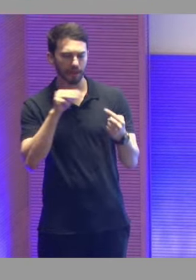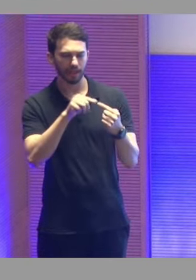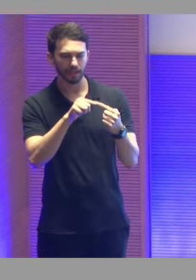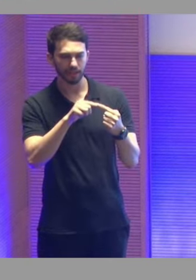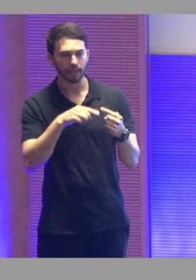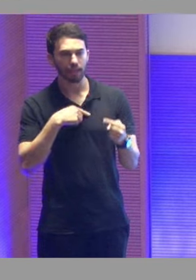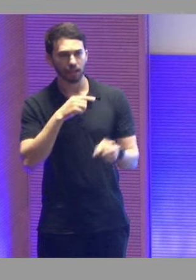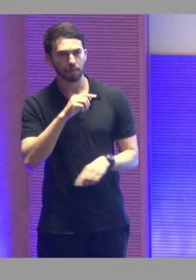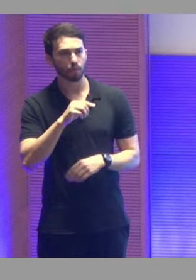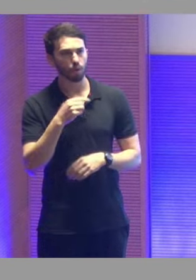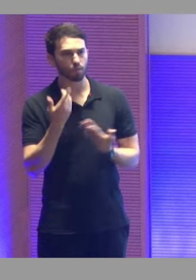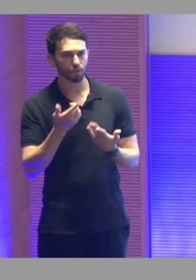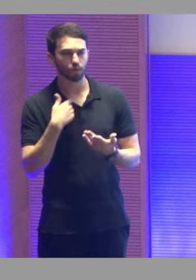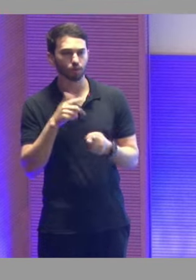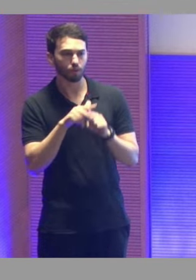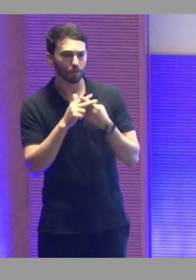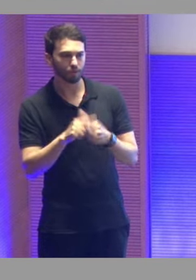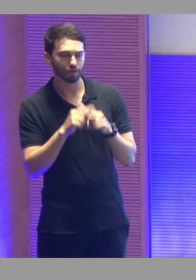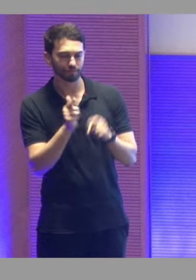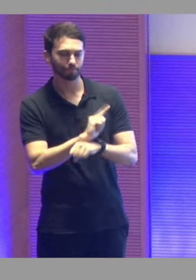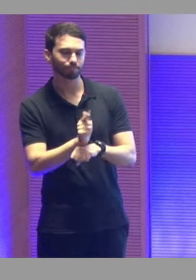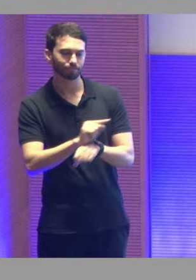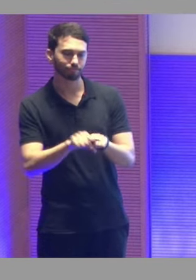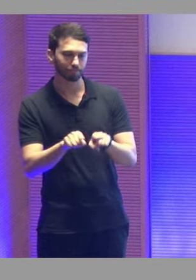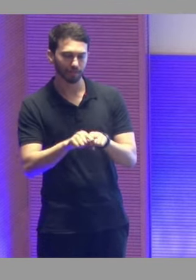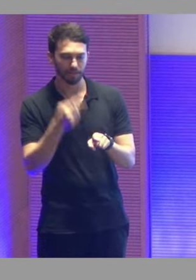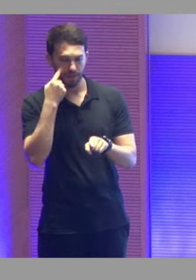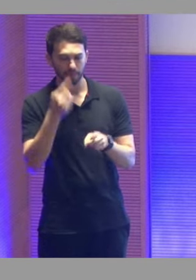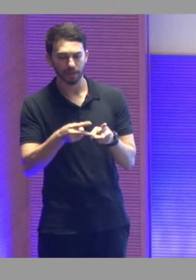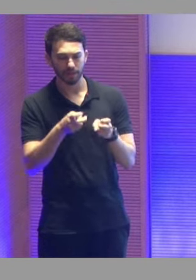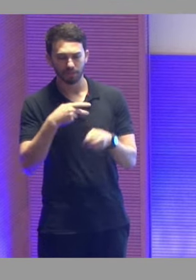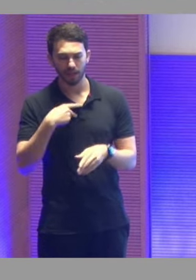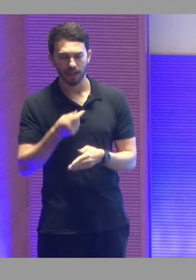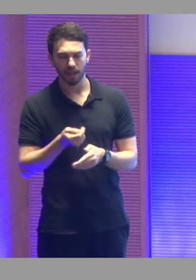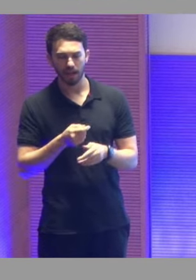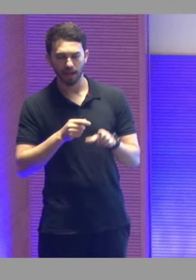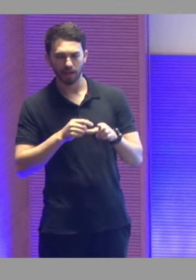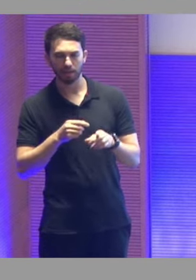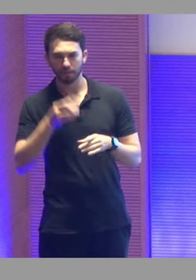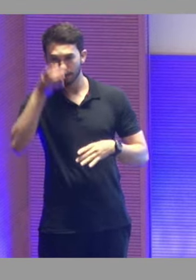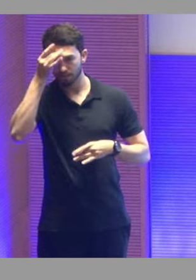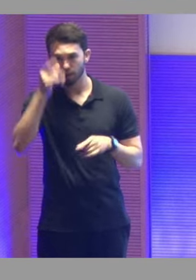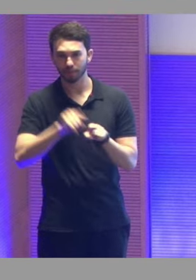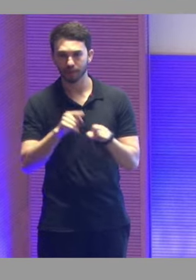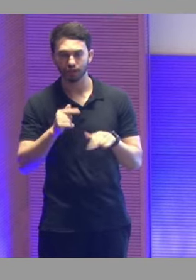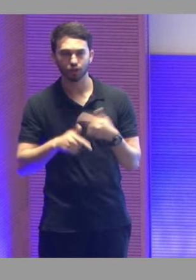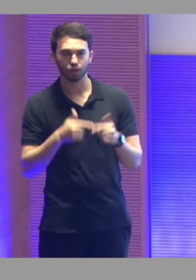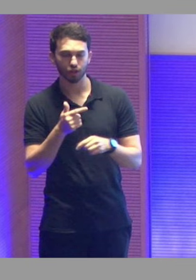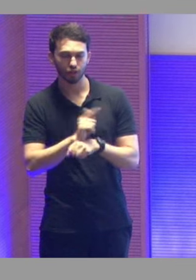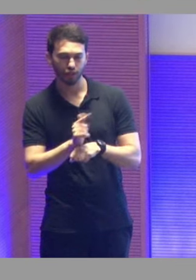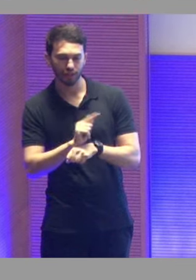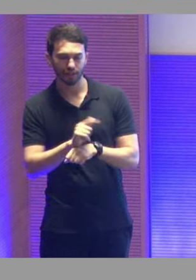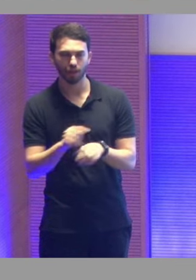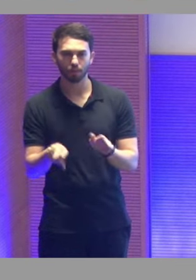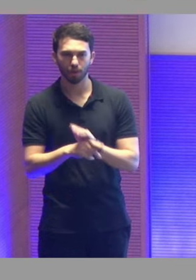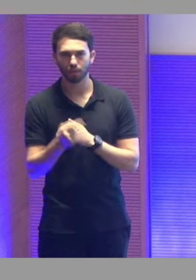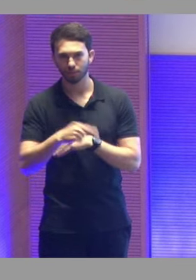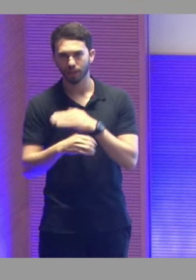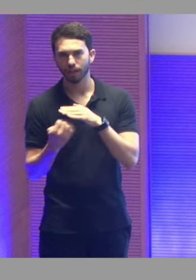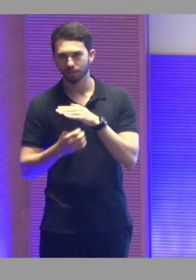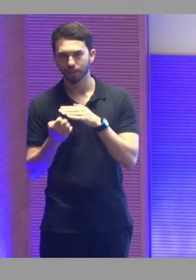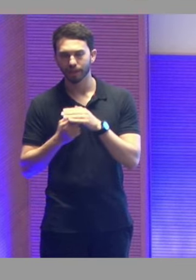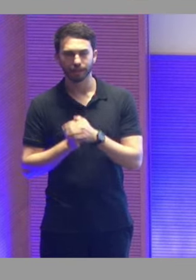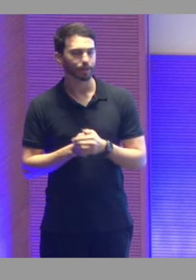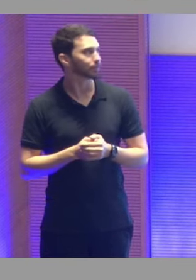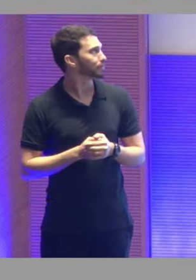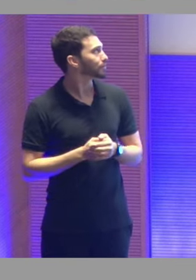como uma ferramenta eh de gestão para medir a performance da organização com e em termos da gestão climática dela e ali um